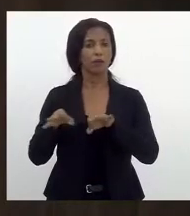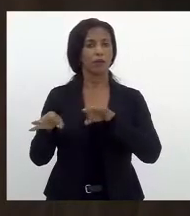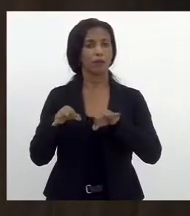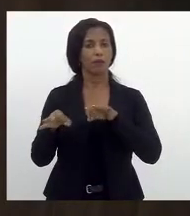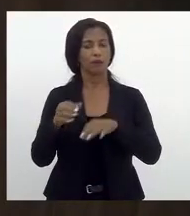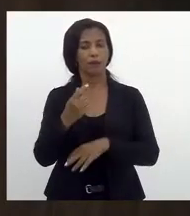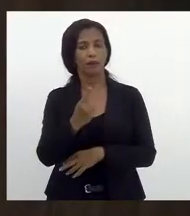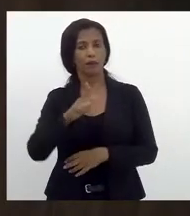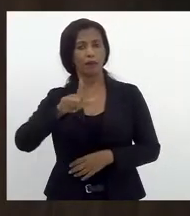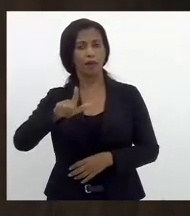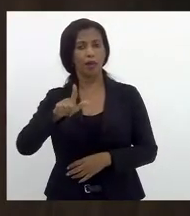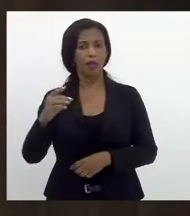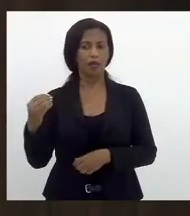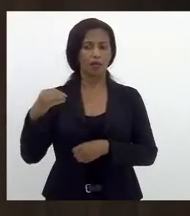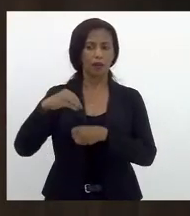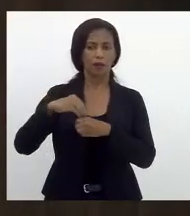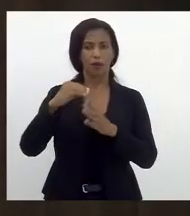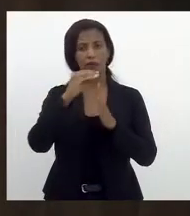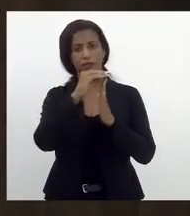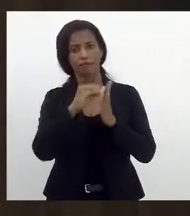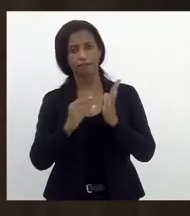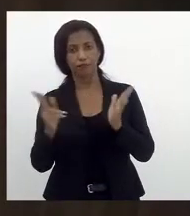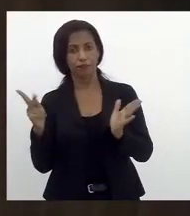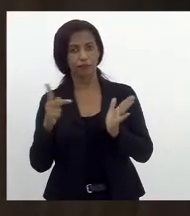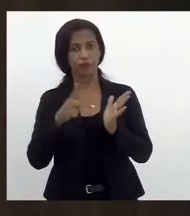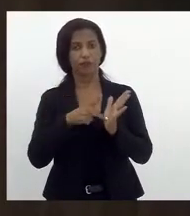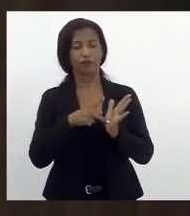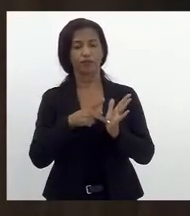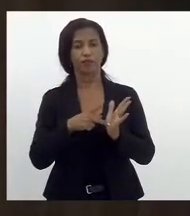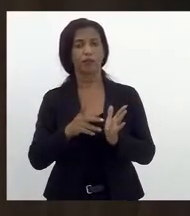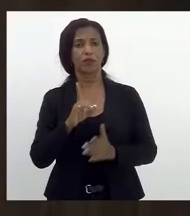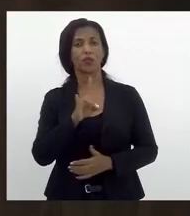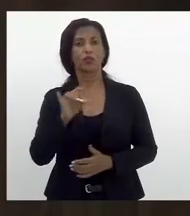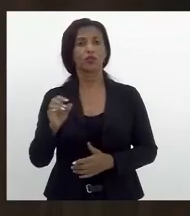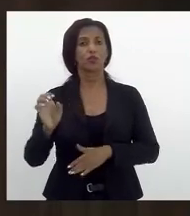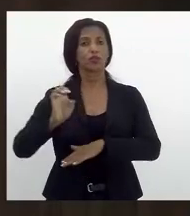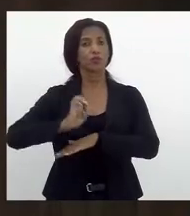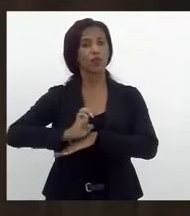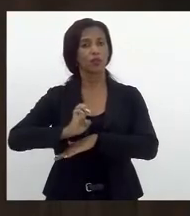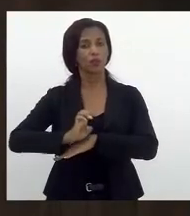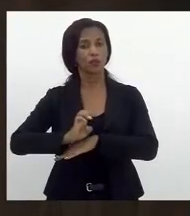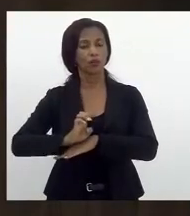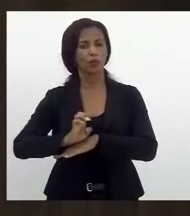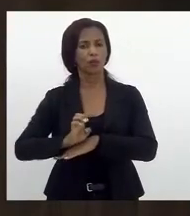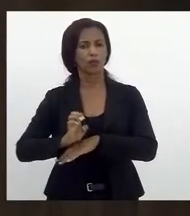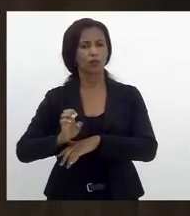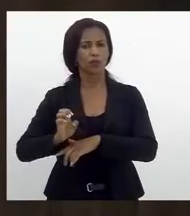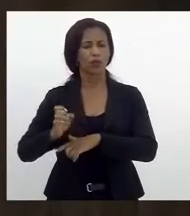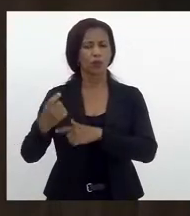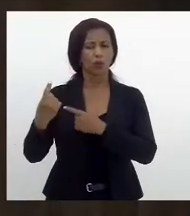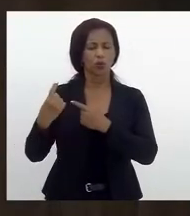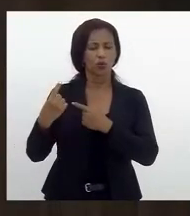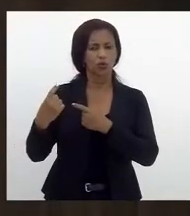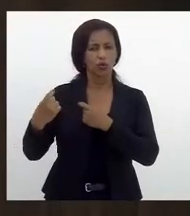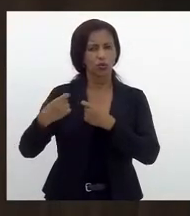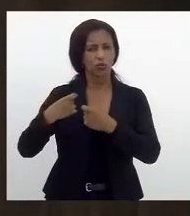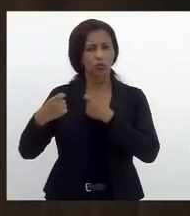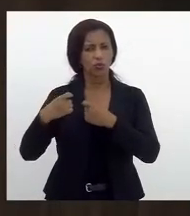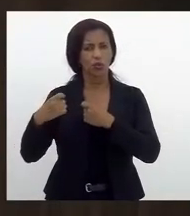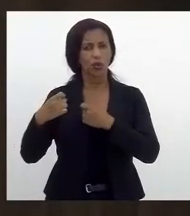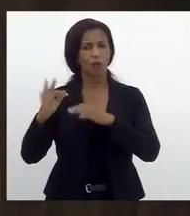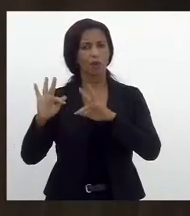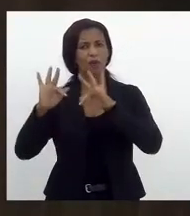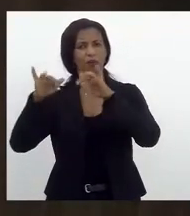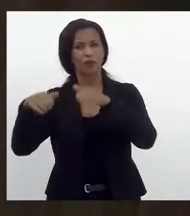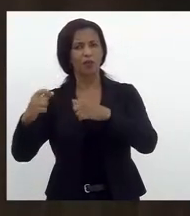lei, porque coloca no calendário oficial o Dia Estadual de Luta pelo Fim